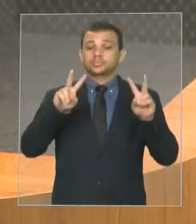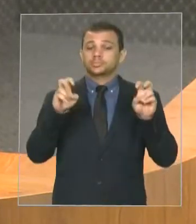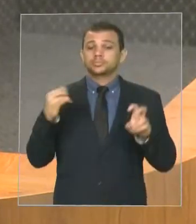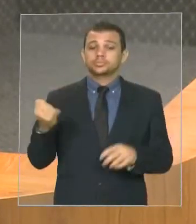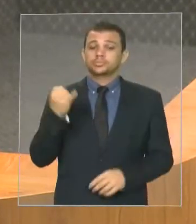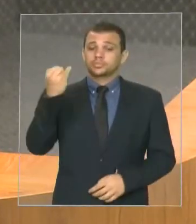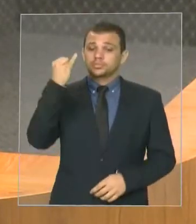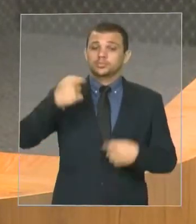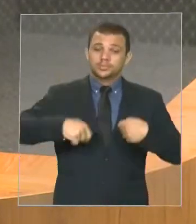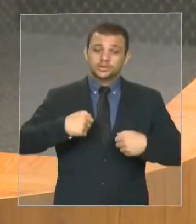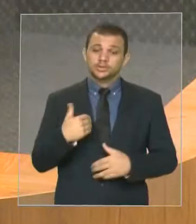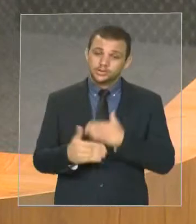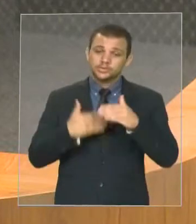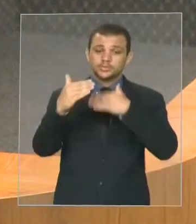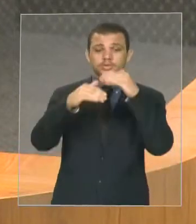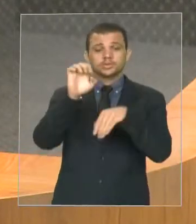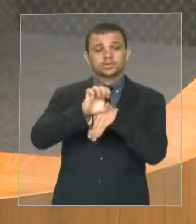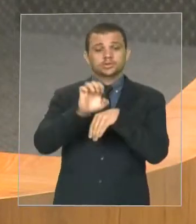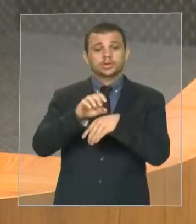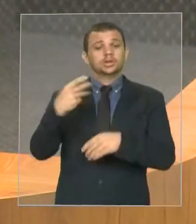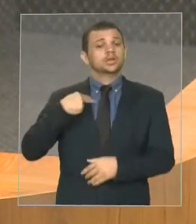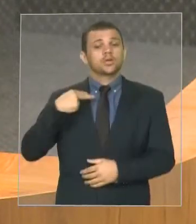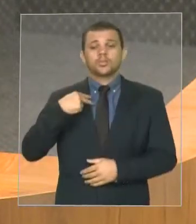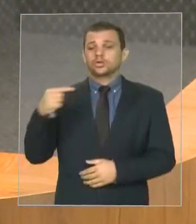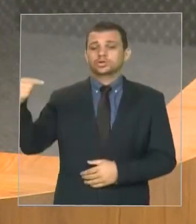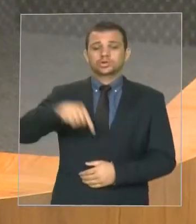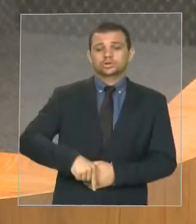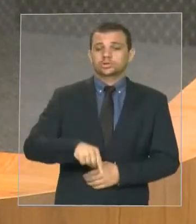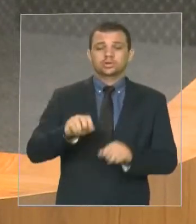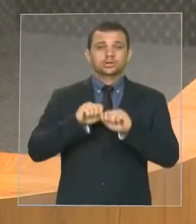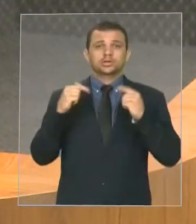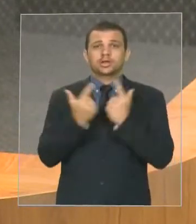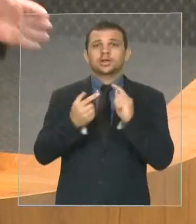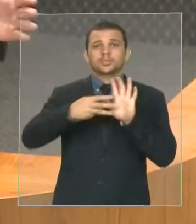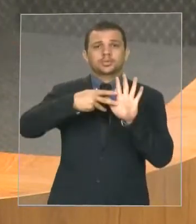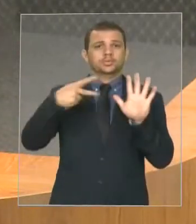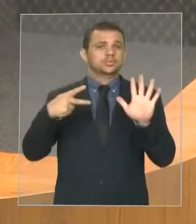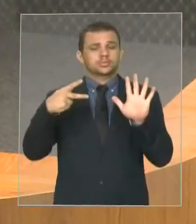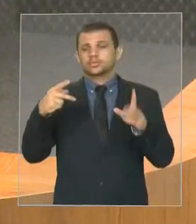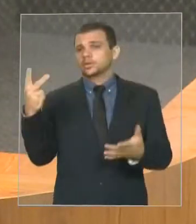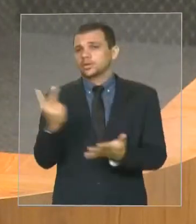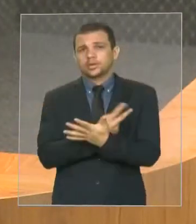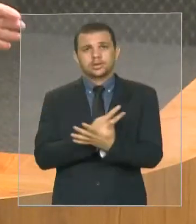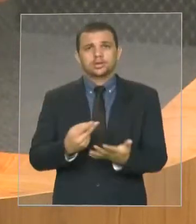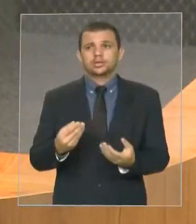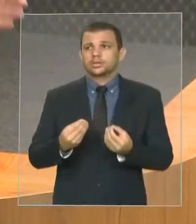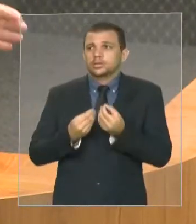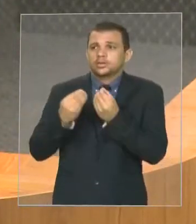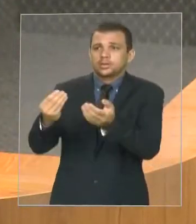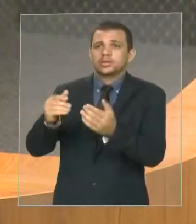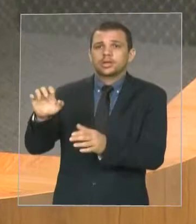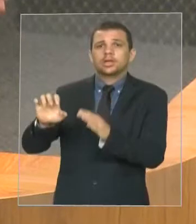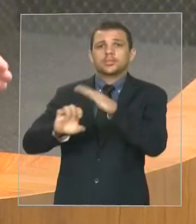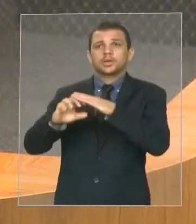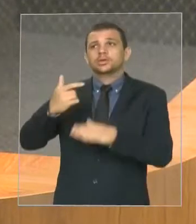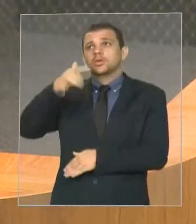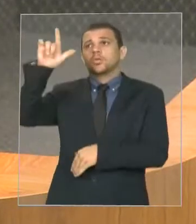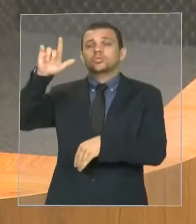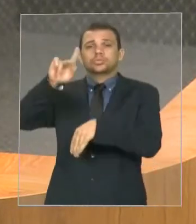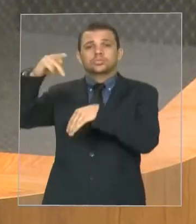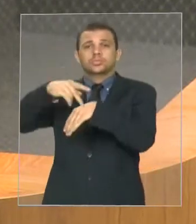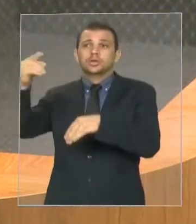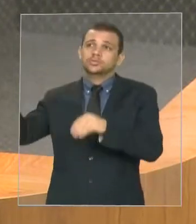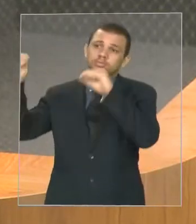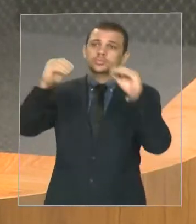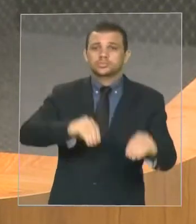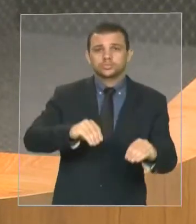podemos dar 30 anos de isenção de ICMS de imposto a uma multinacional sem ter a contrapartida que a população maranhense vai ganhar mais emprego, vai